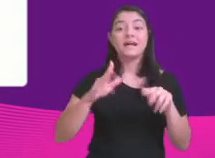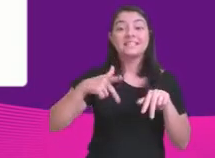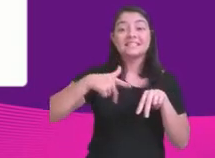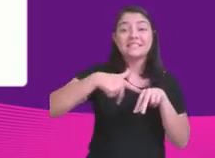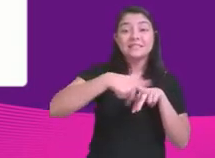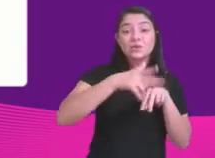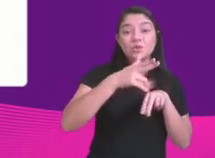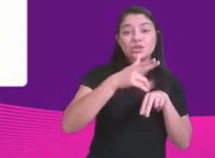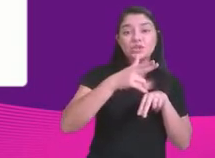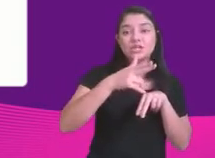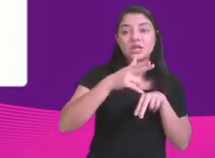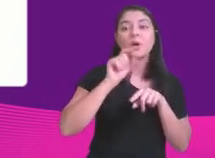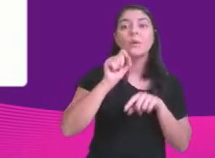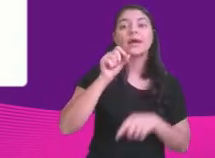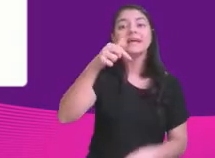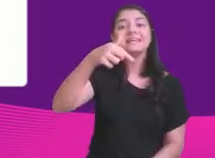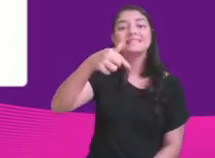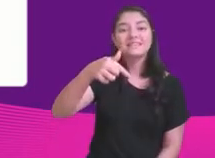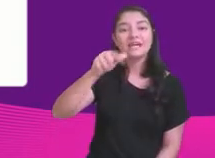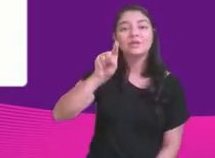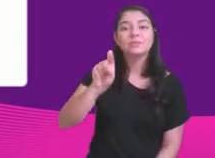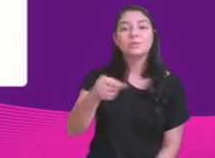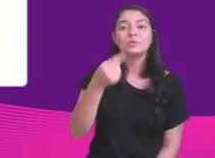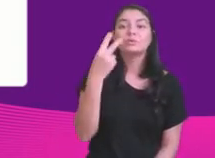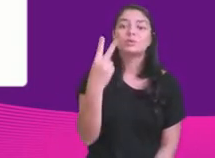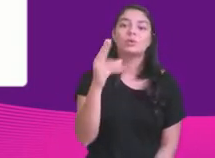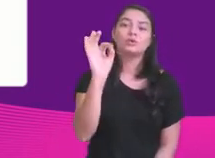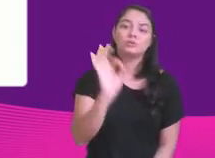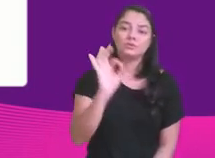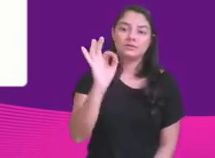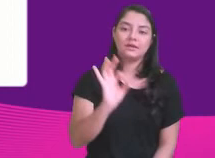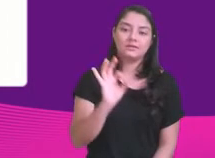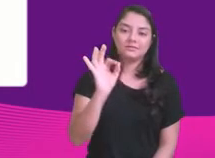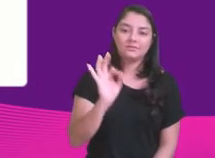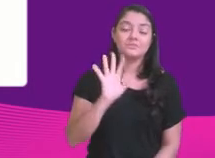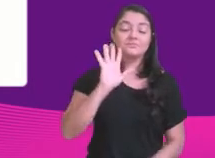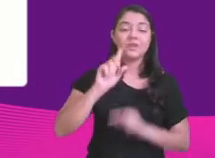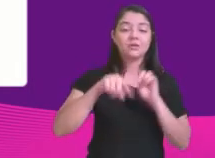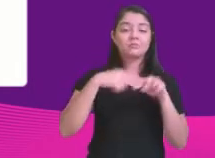foi 7,2%. Mas quando nós estratificamos esses